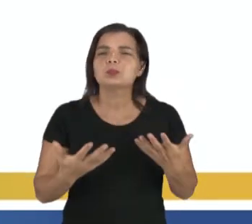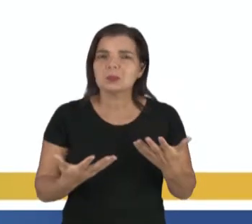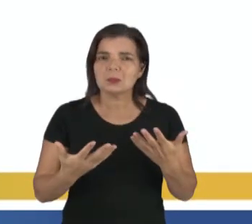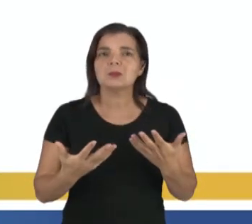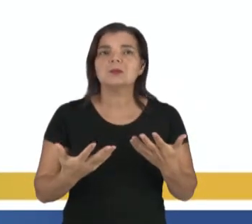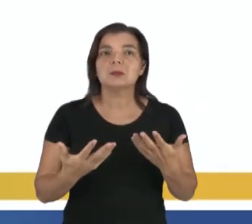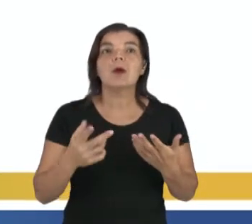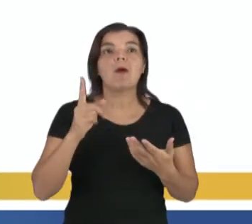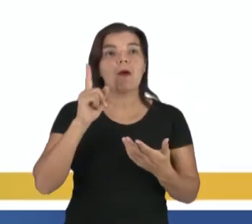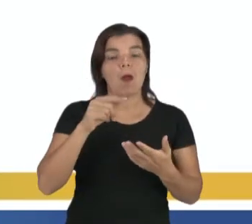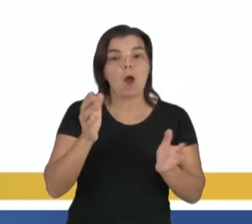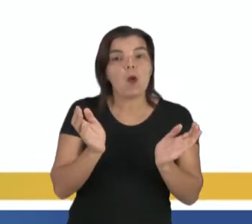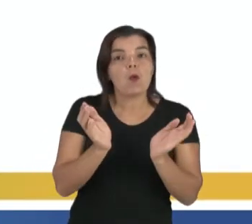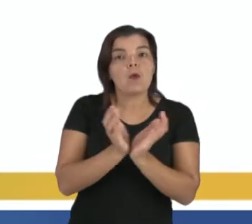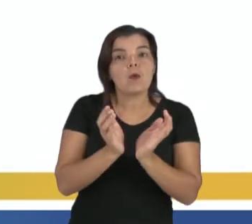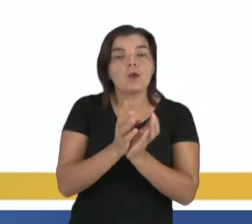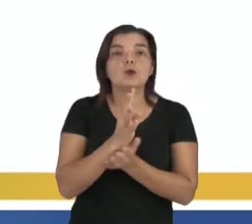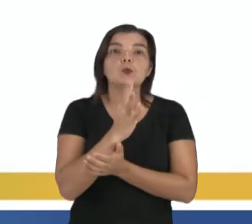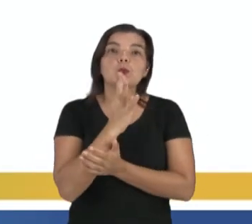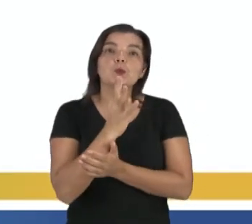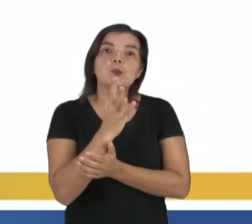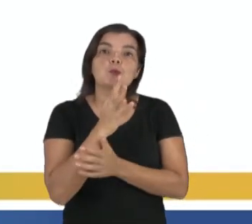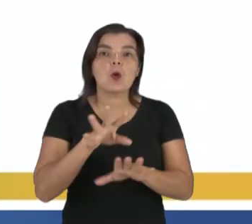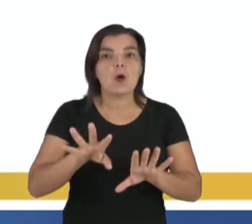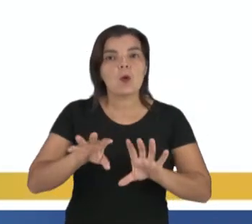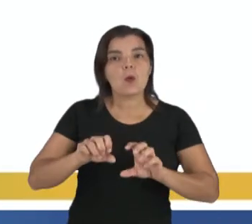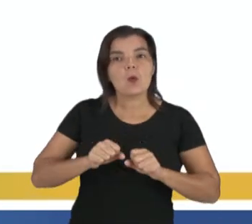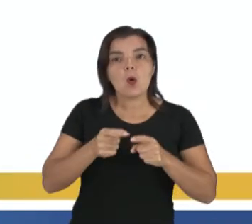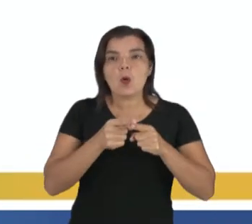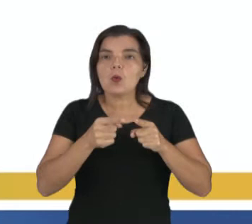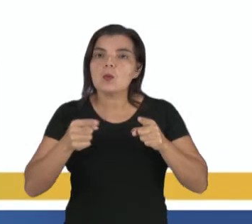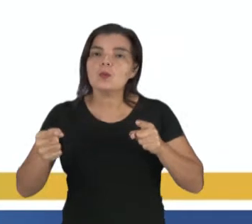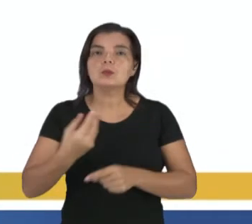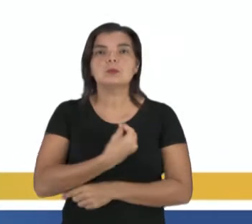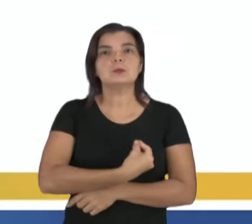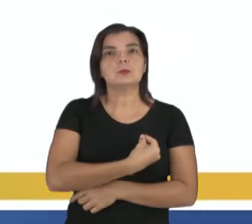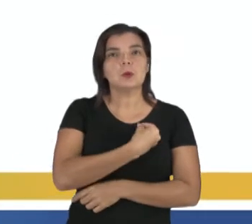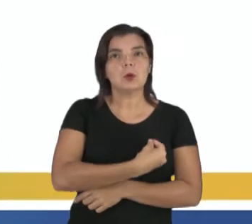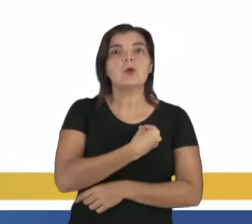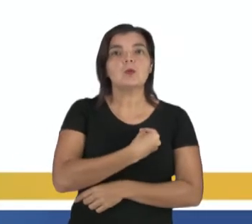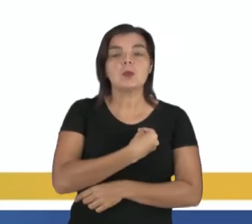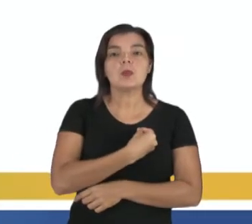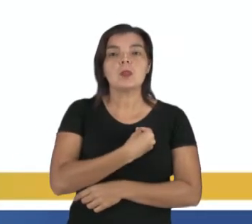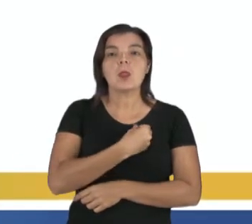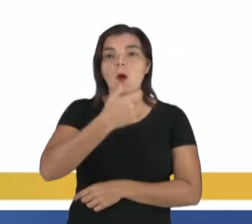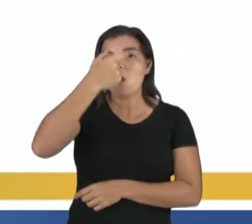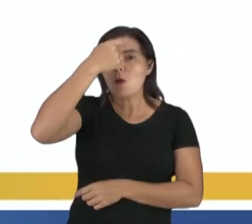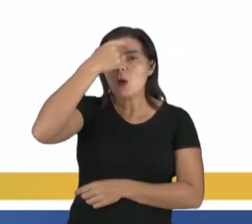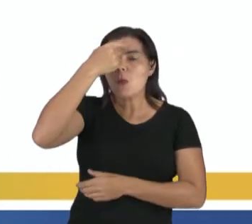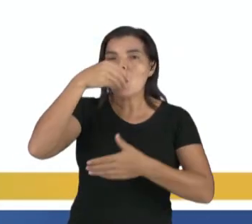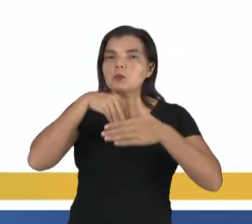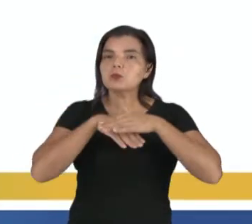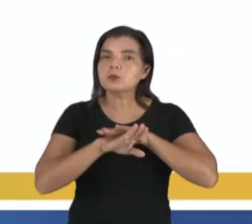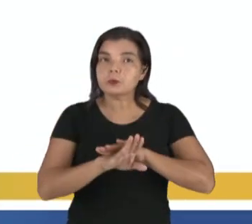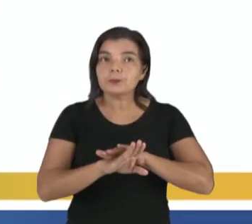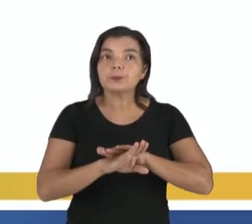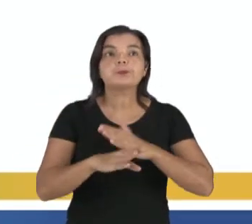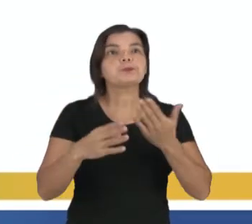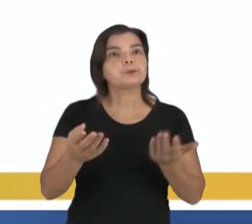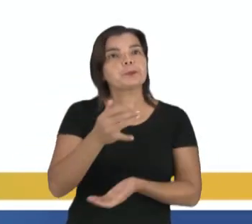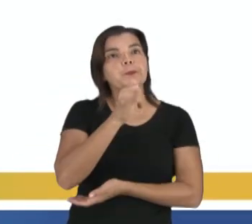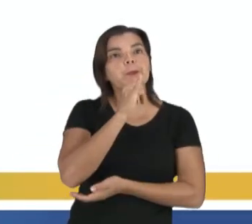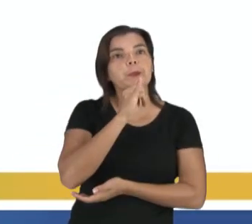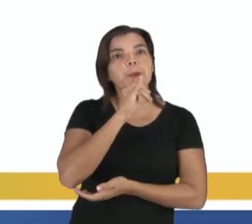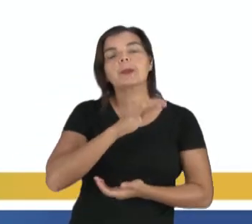mundo? É o conjunto de conhecimento que adquirimos ao longo da vida e que são arquivados na nossa memória. Olha o